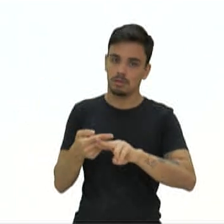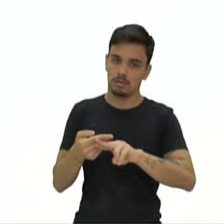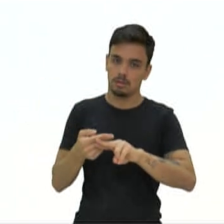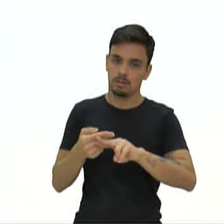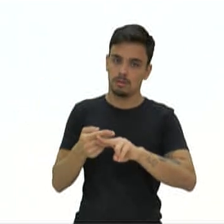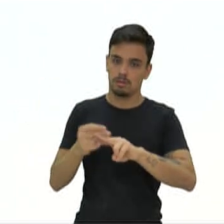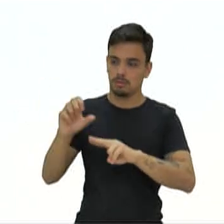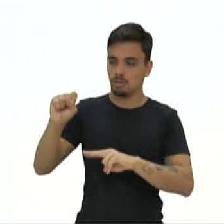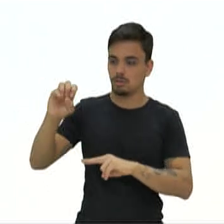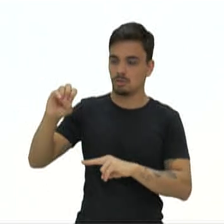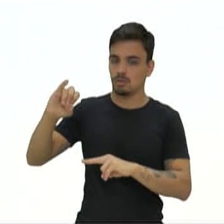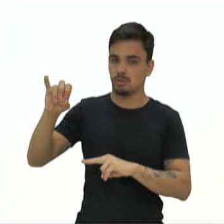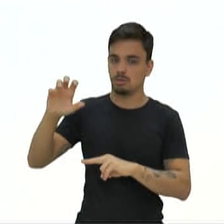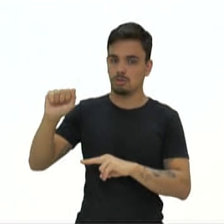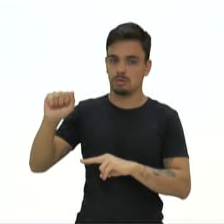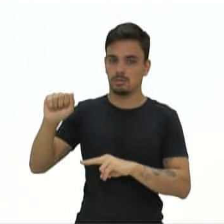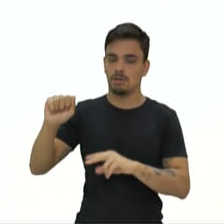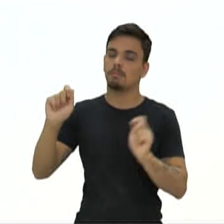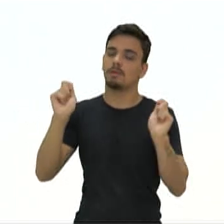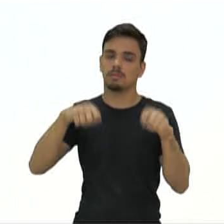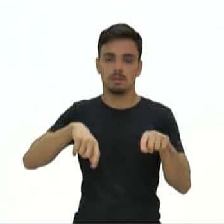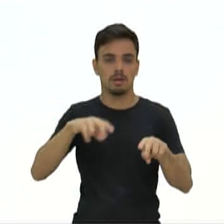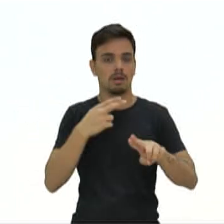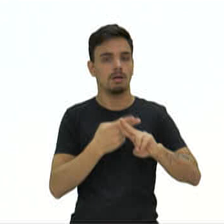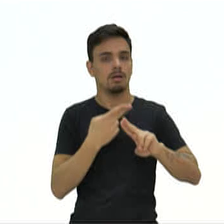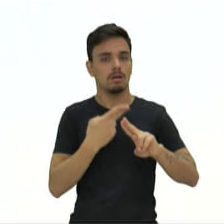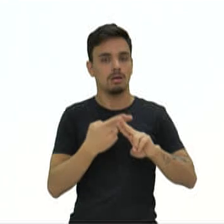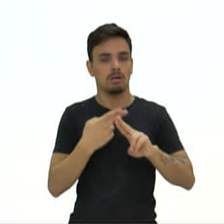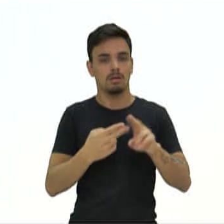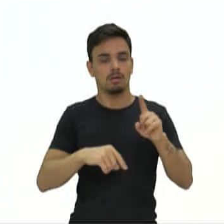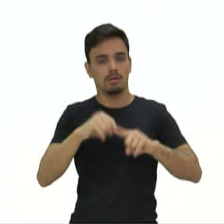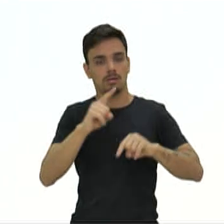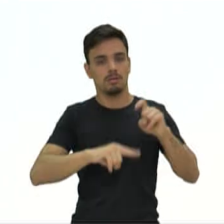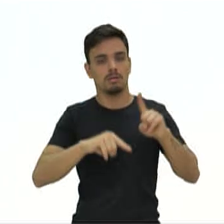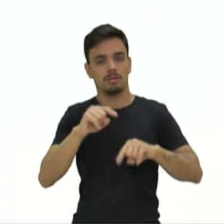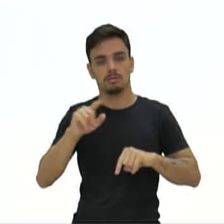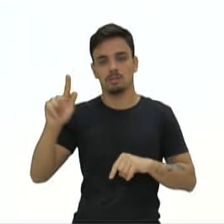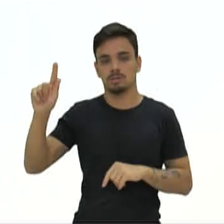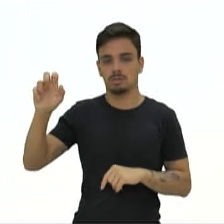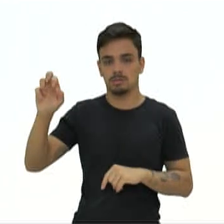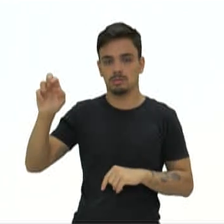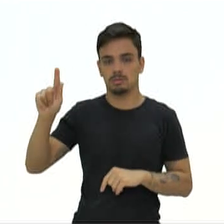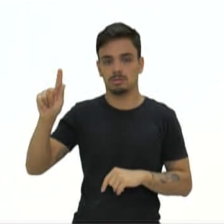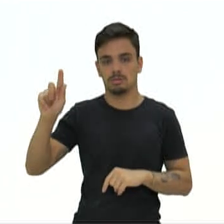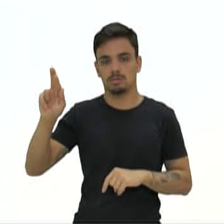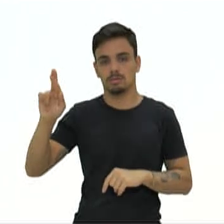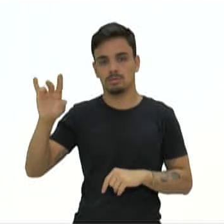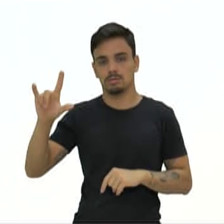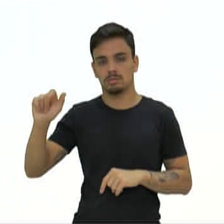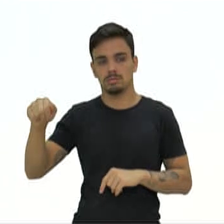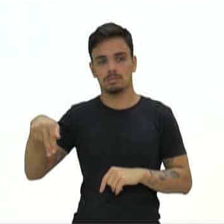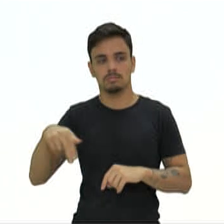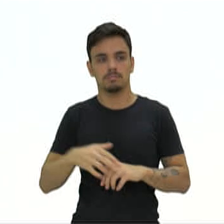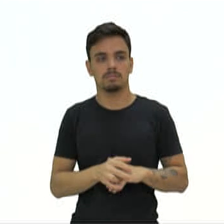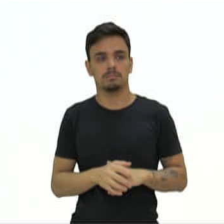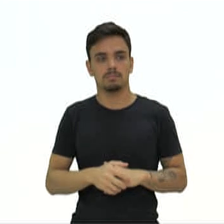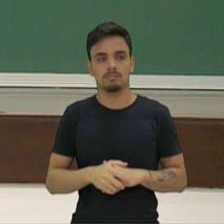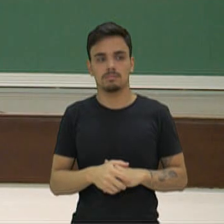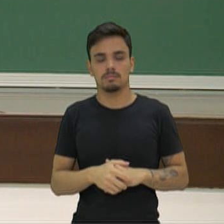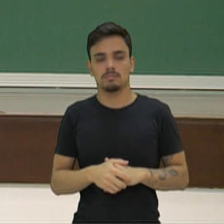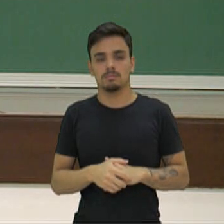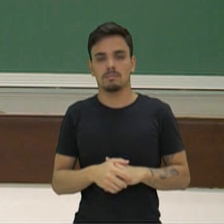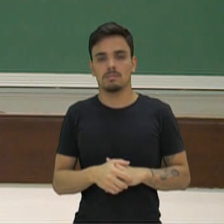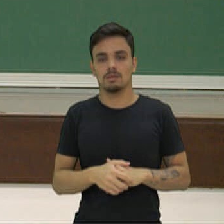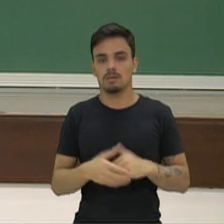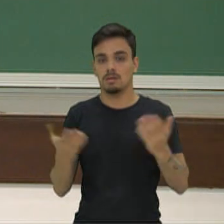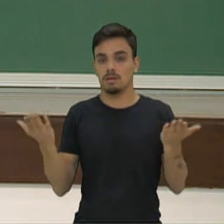a soja, como serve para produtos como o gergelim, neste caso. Muito bem,